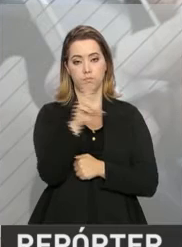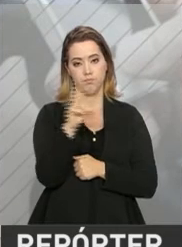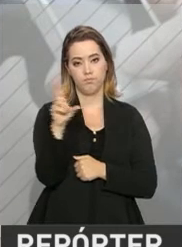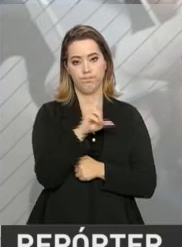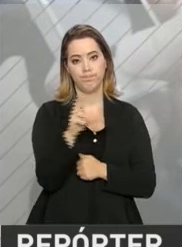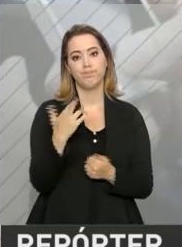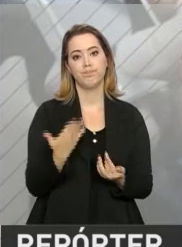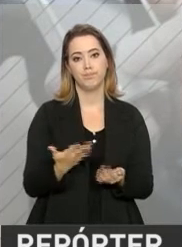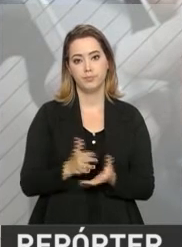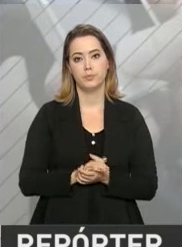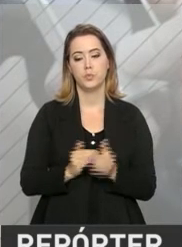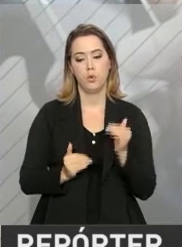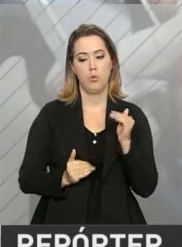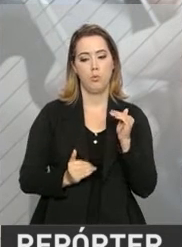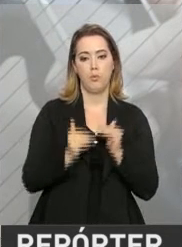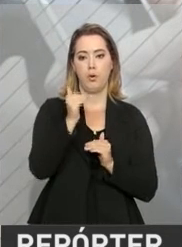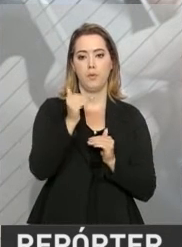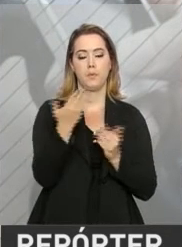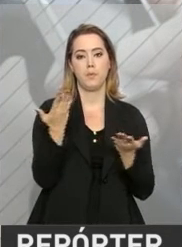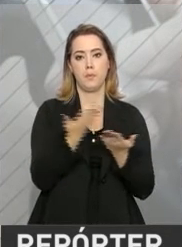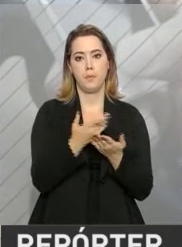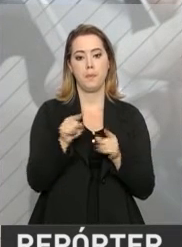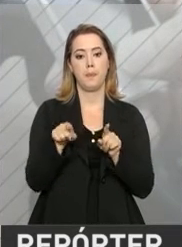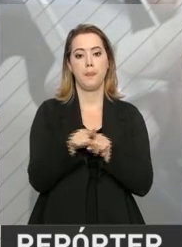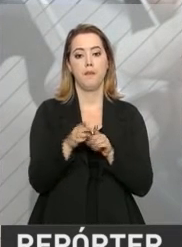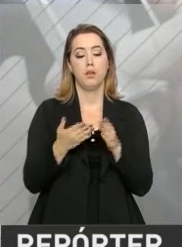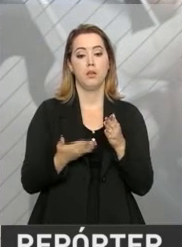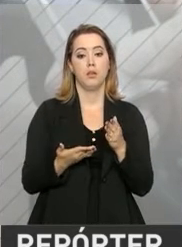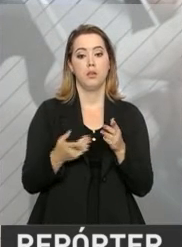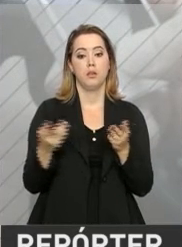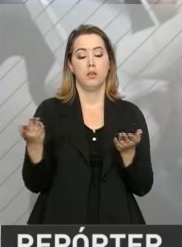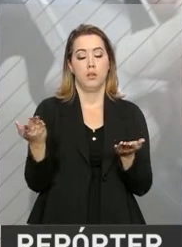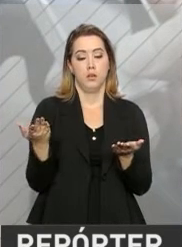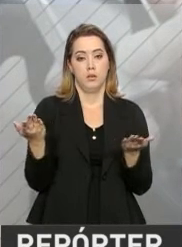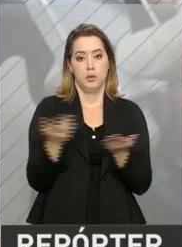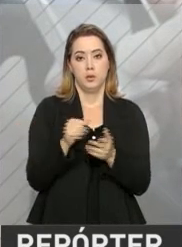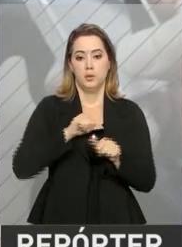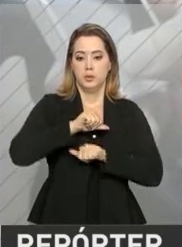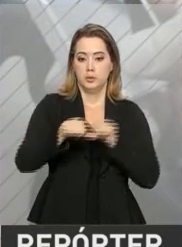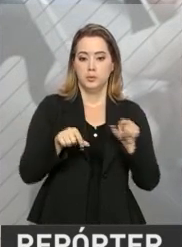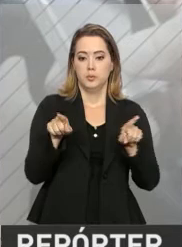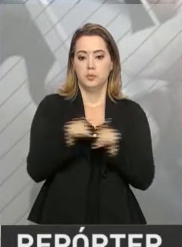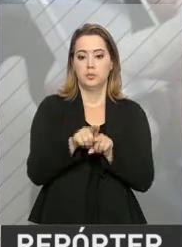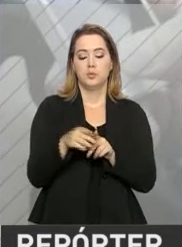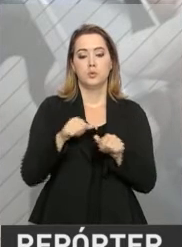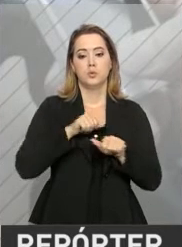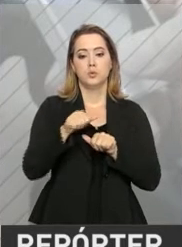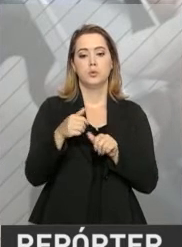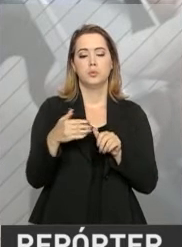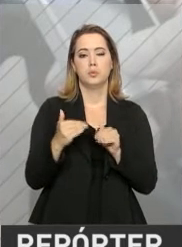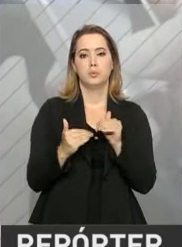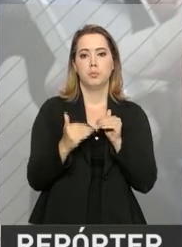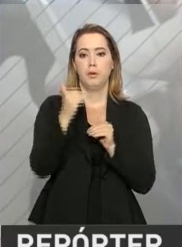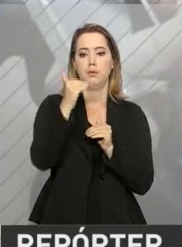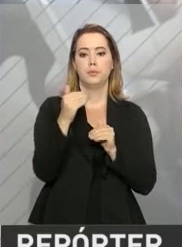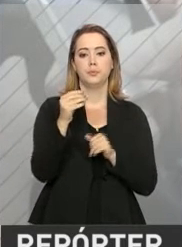R$ 195,23. E a infração gravíssima passa de R$ 191,54